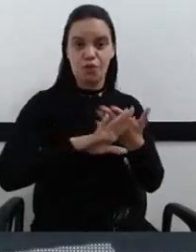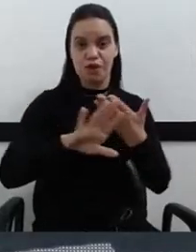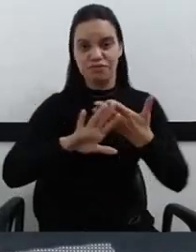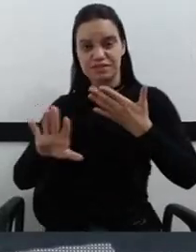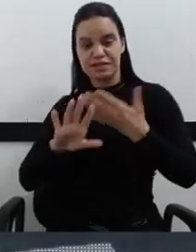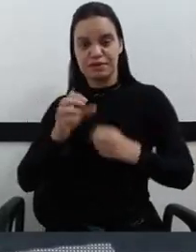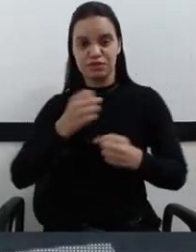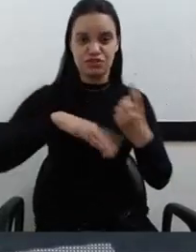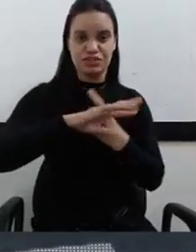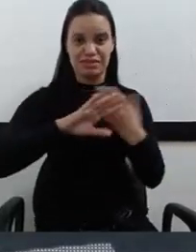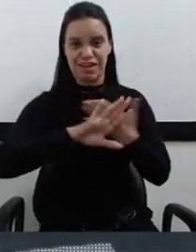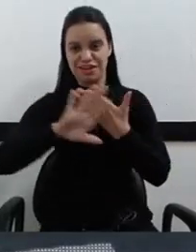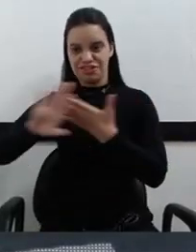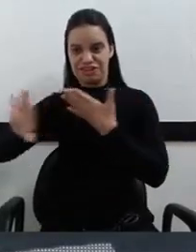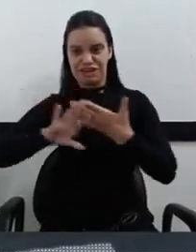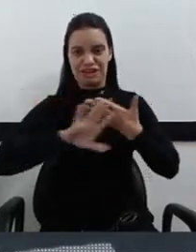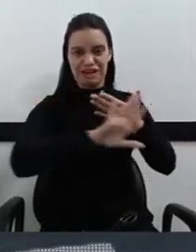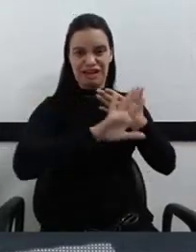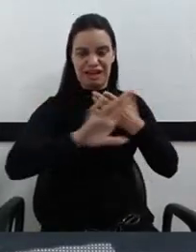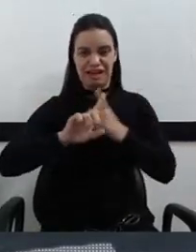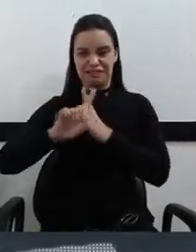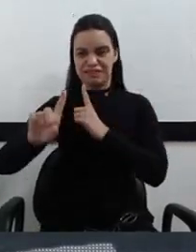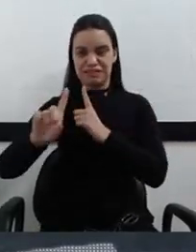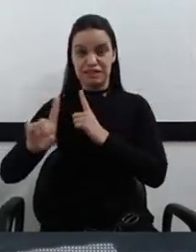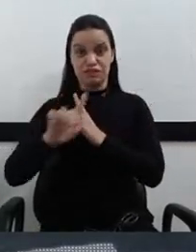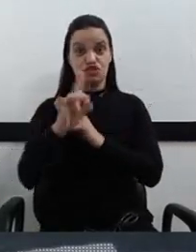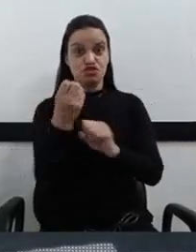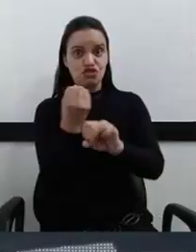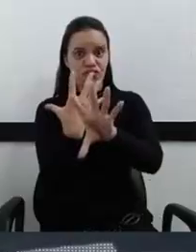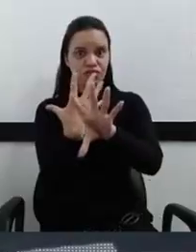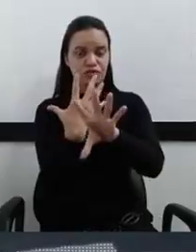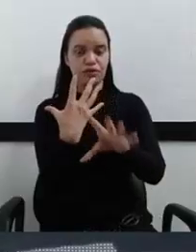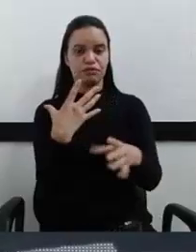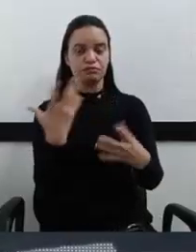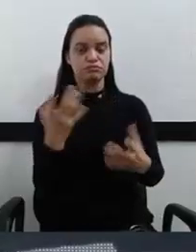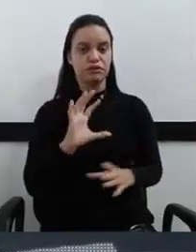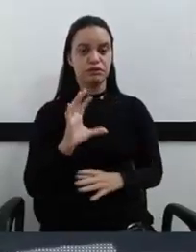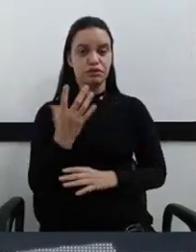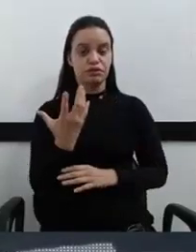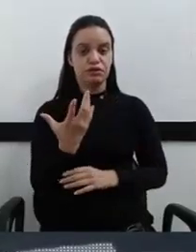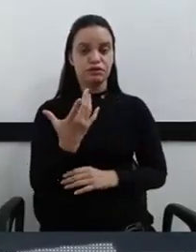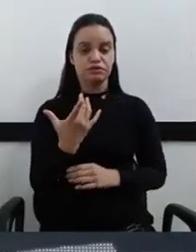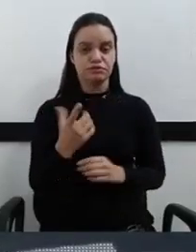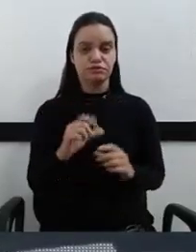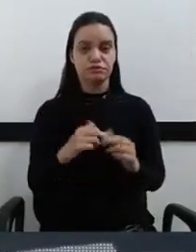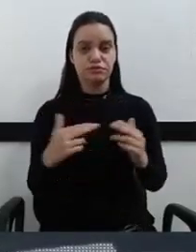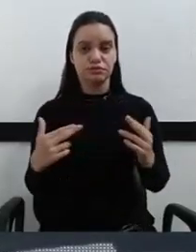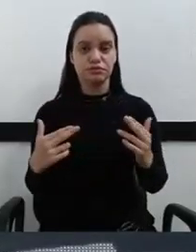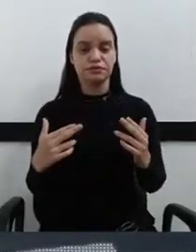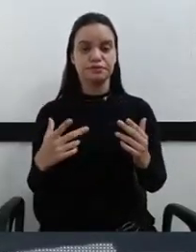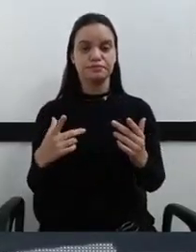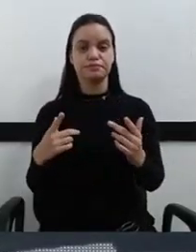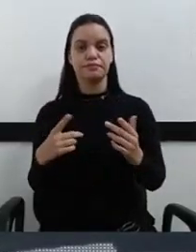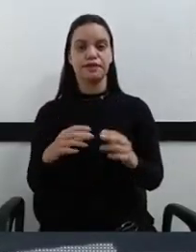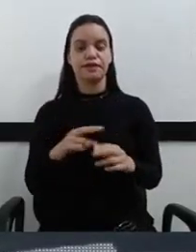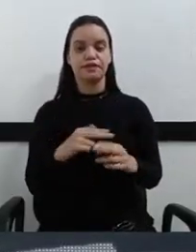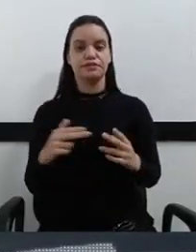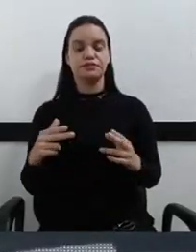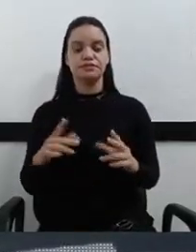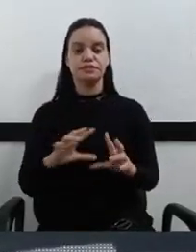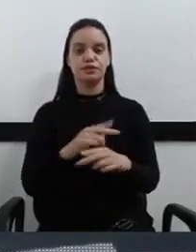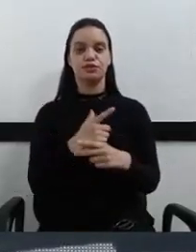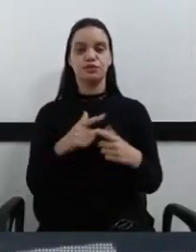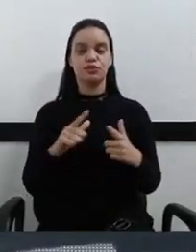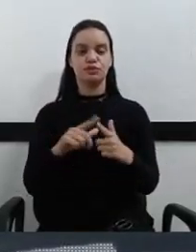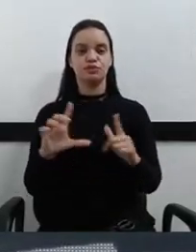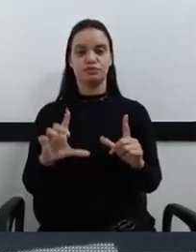ensejou a adoção de sessões apenas na modalidade virtual nesse colegiado. Ocorre que, conforme a orientação do próprio colegiado à época, a medida de desagravo público